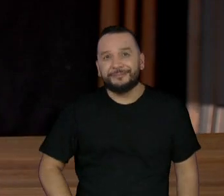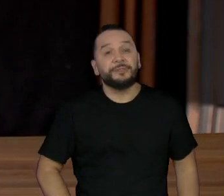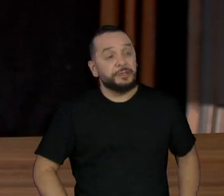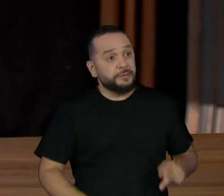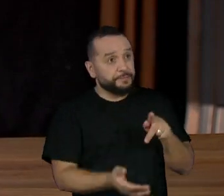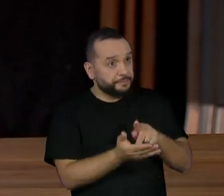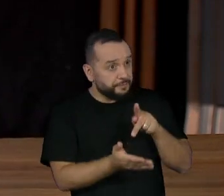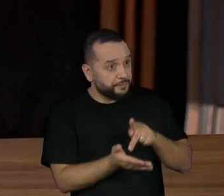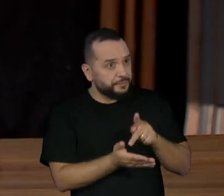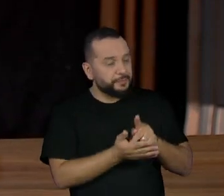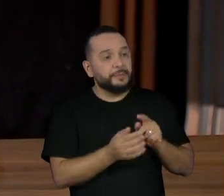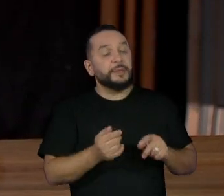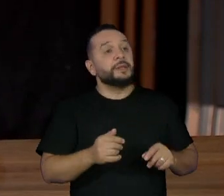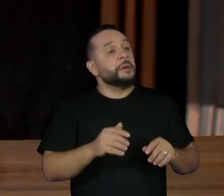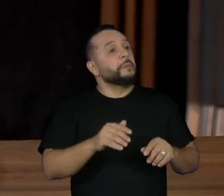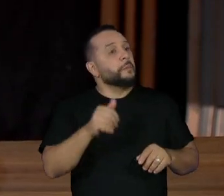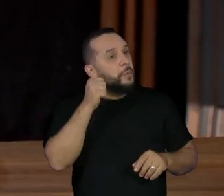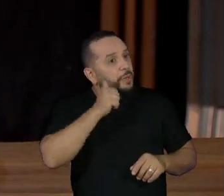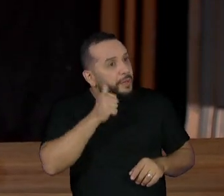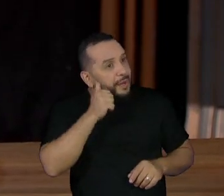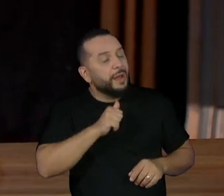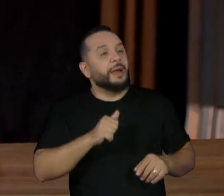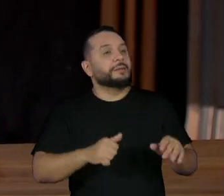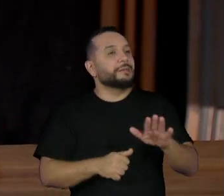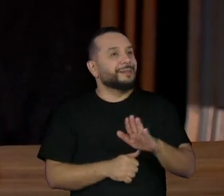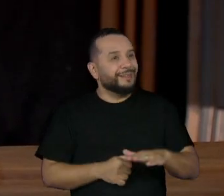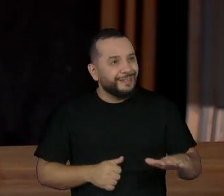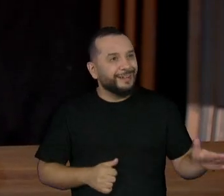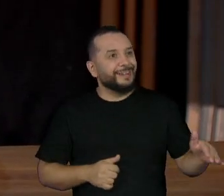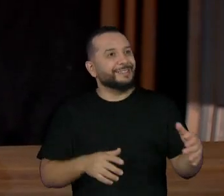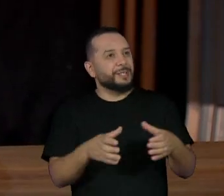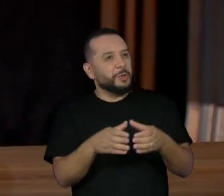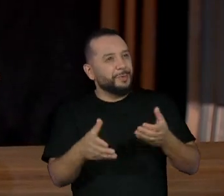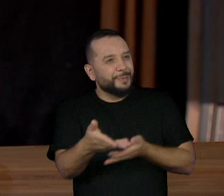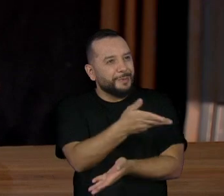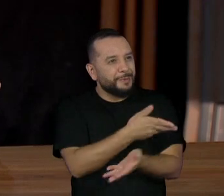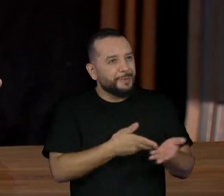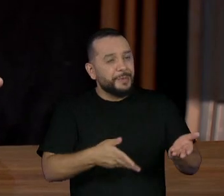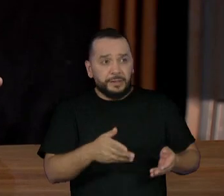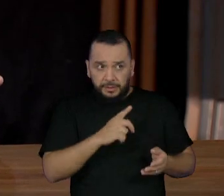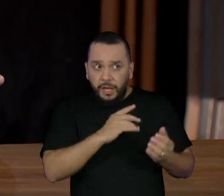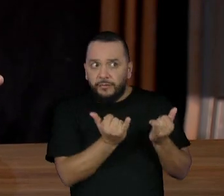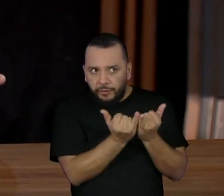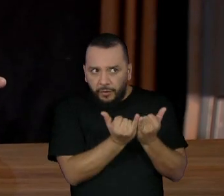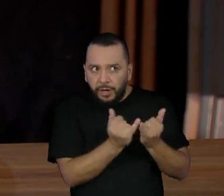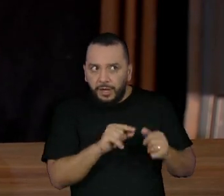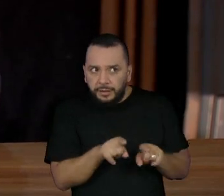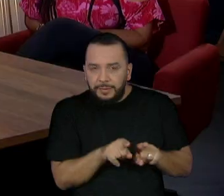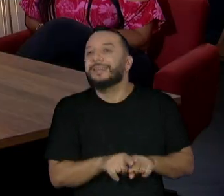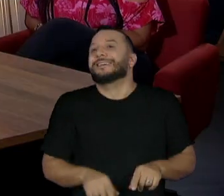uma rede de mulheres e crianças. Né? Exato. E eu imagino que muita fofoca também. Também.